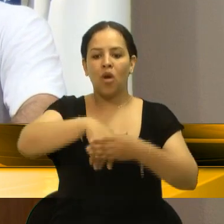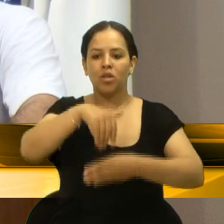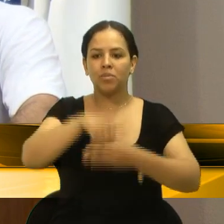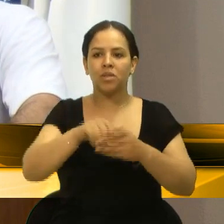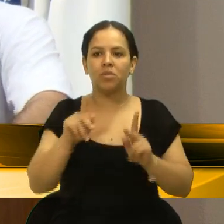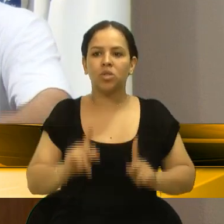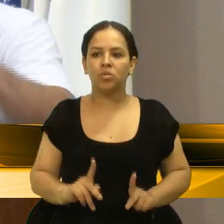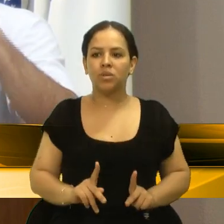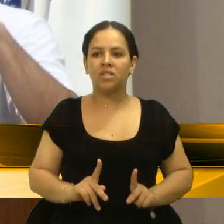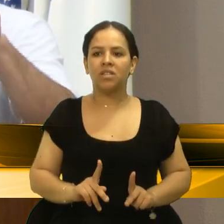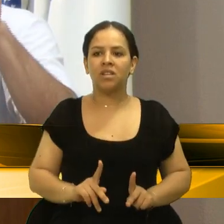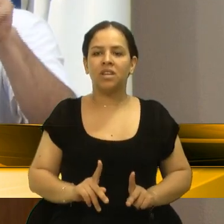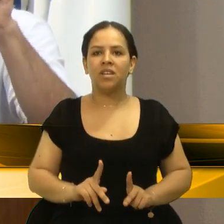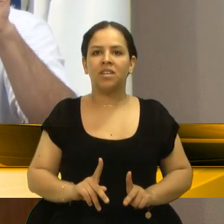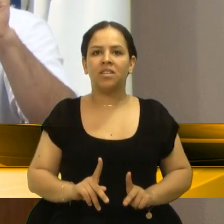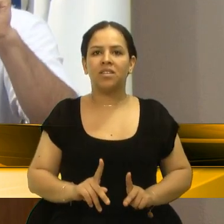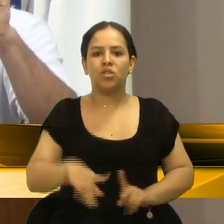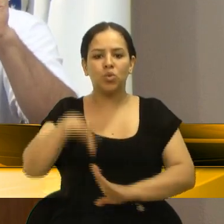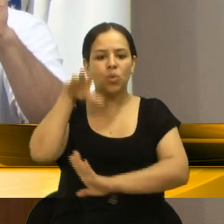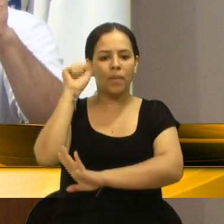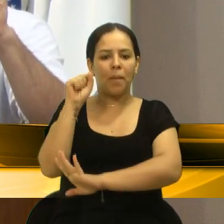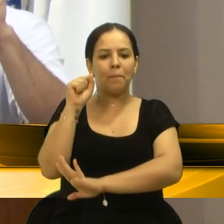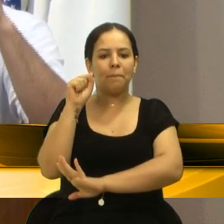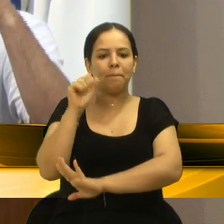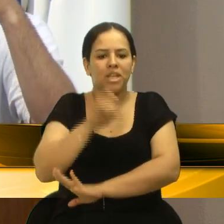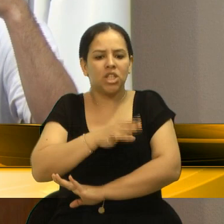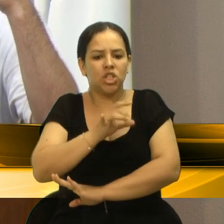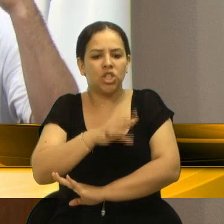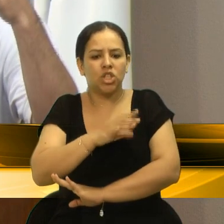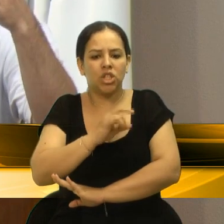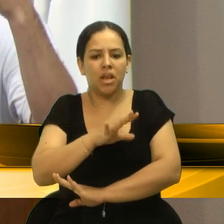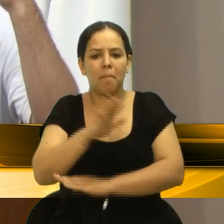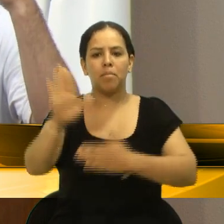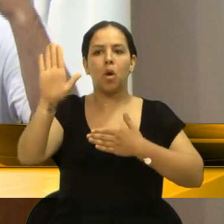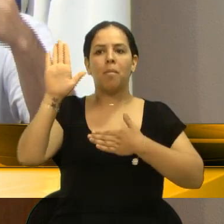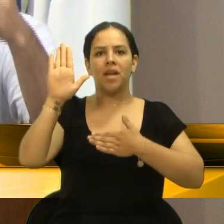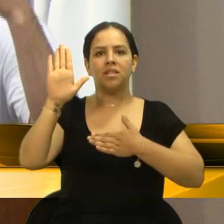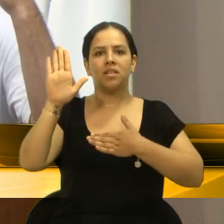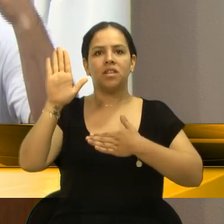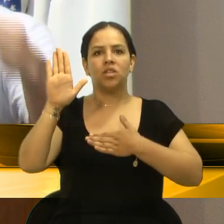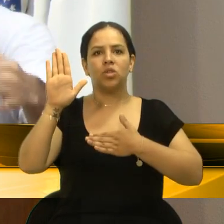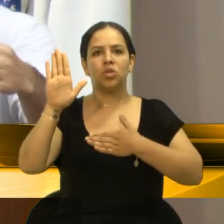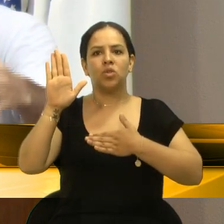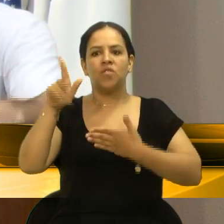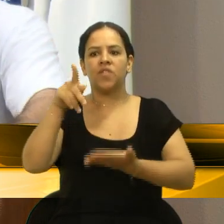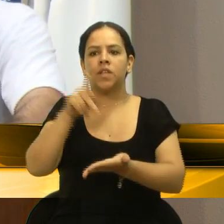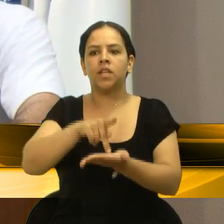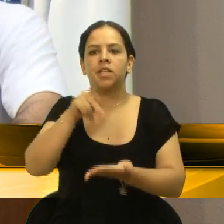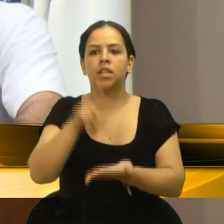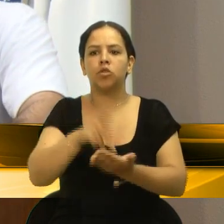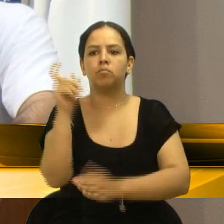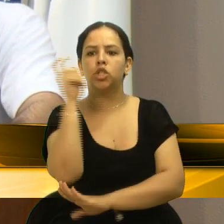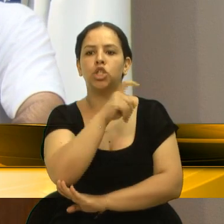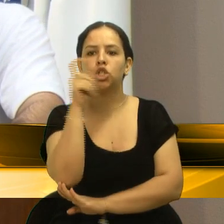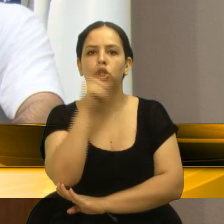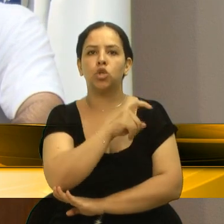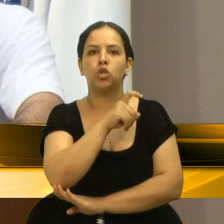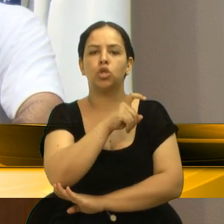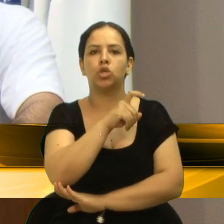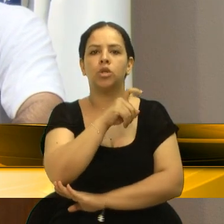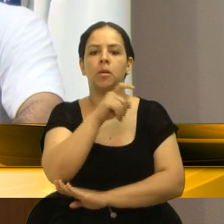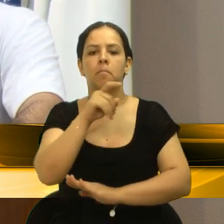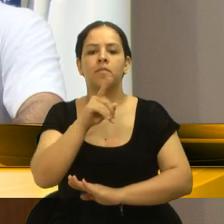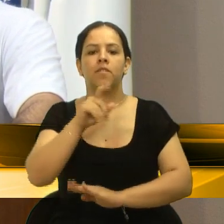promessas enganadoras e demagógicas do verdadeiro estelionato eleitoral praticado pelo senhor Daniel